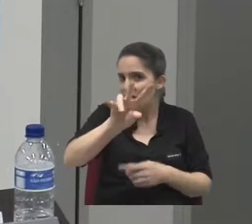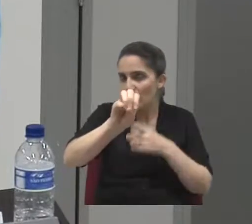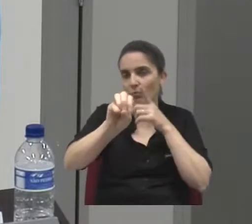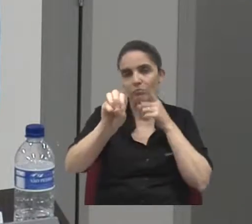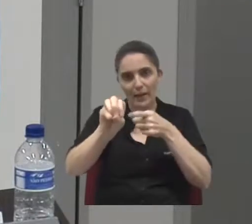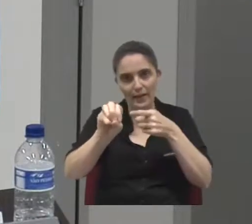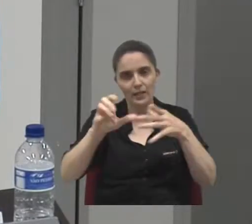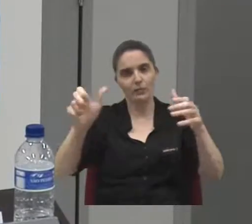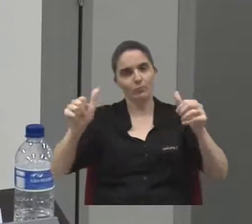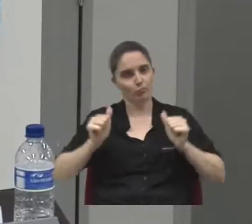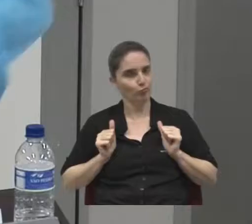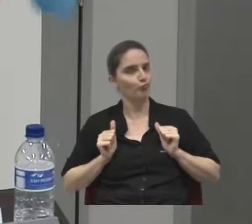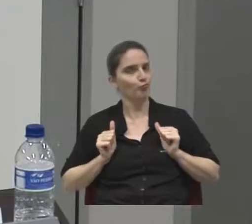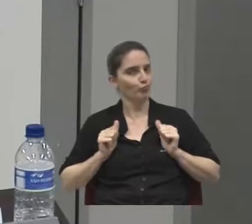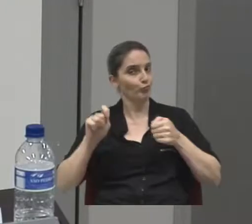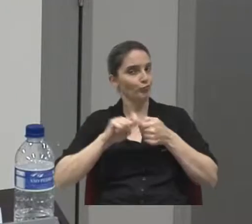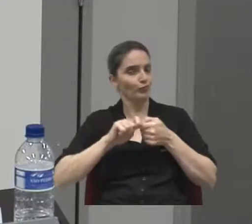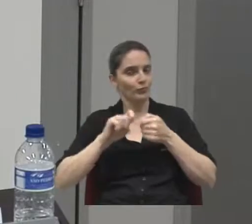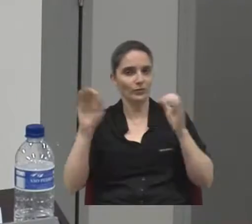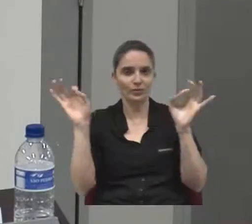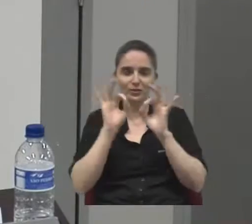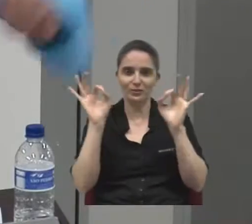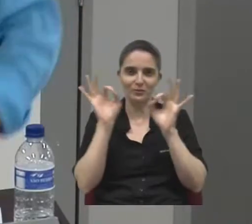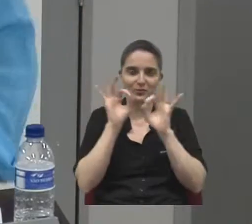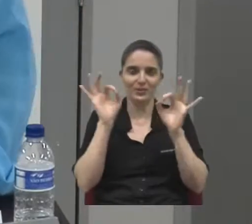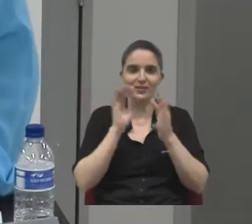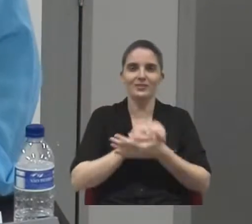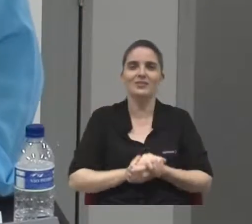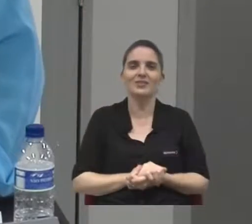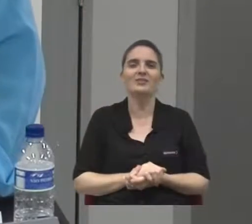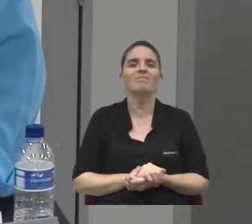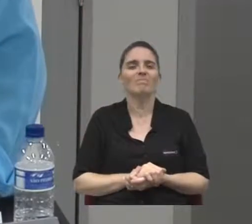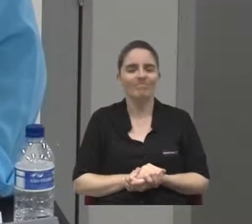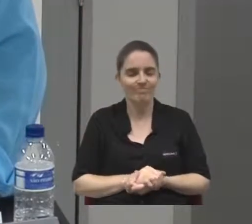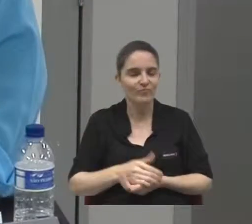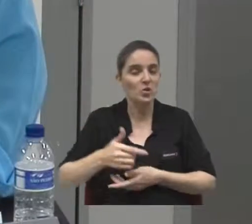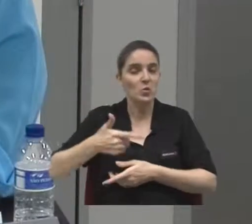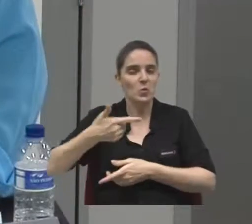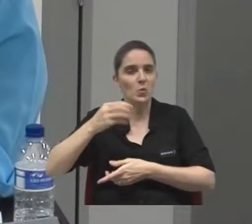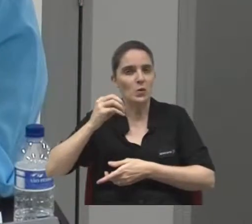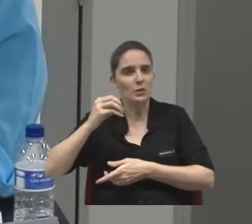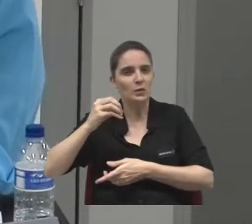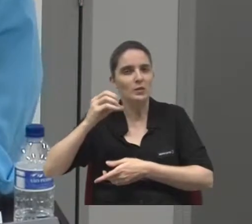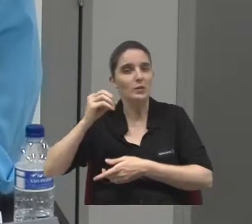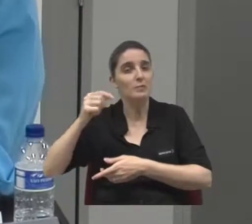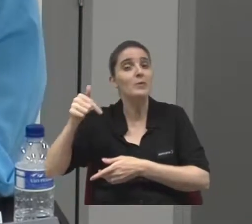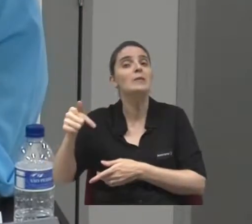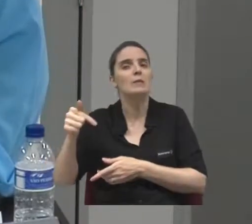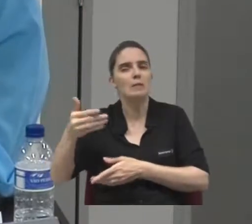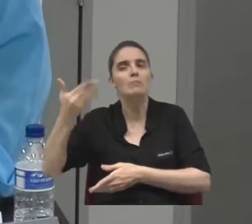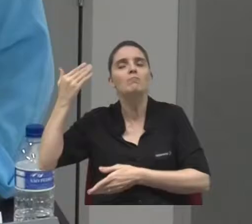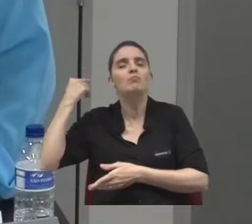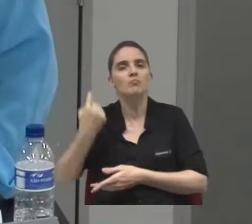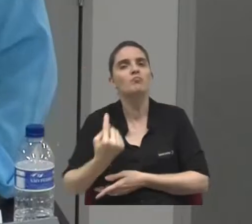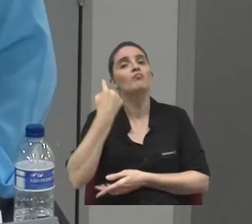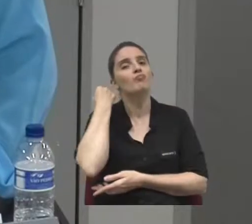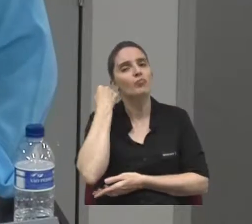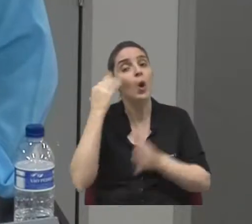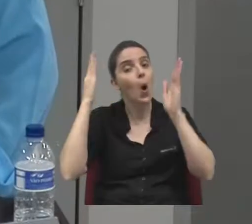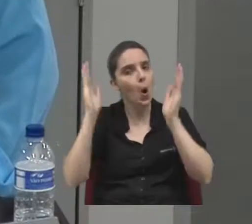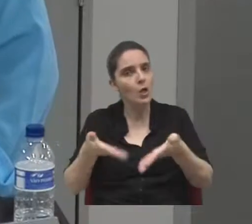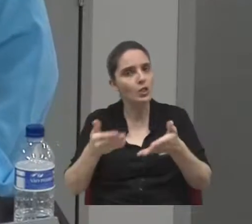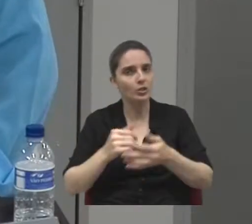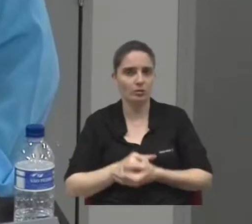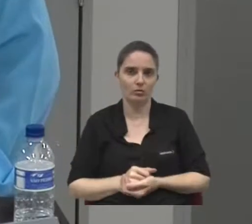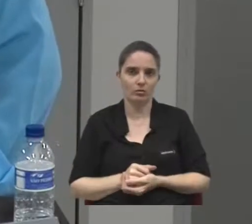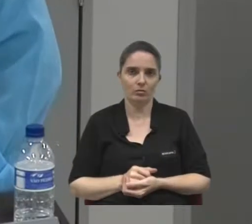para retirar esse pessoal. Eles ficaram lá desde 2007. Desde 2007. Então hoje, e aquilo lá era